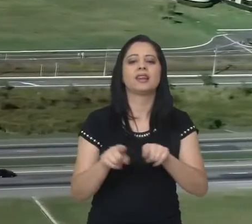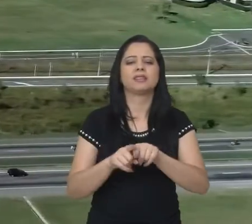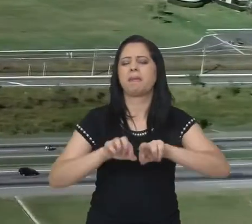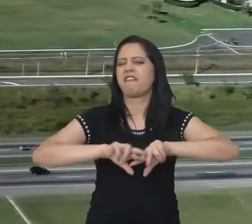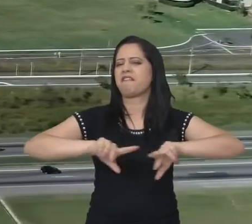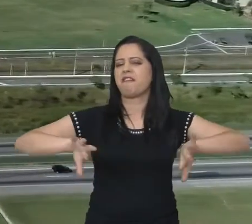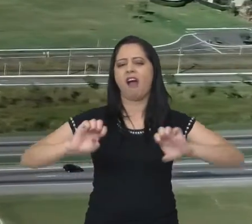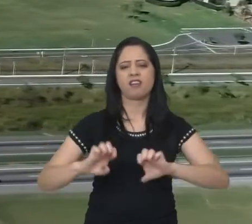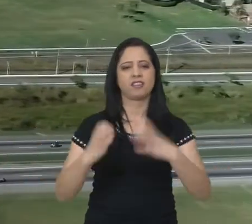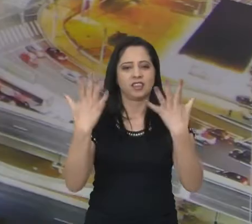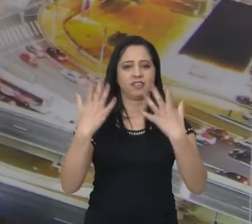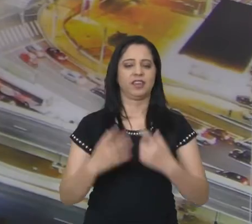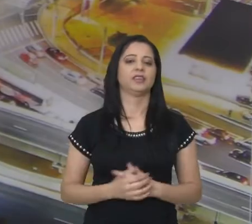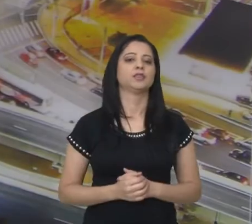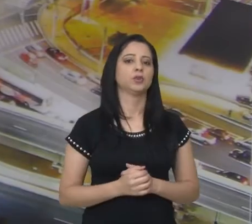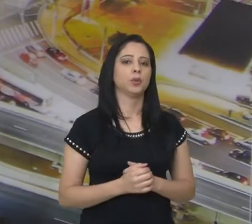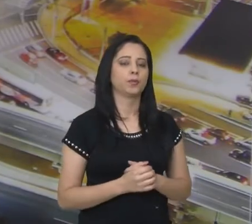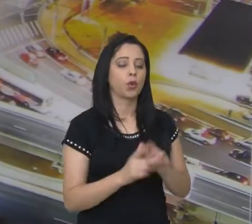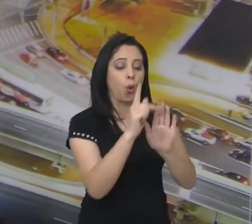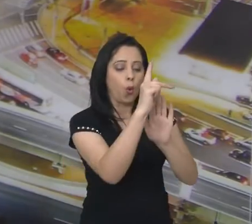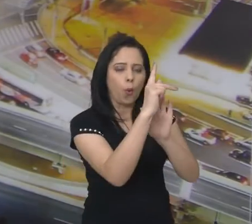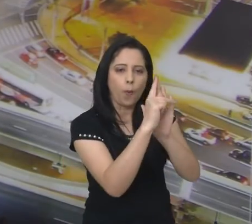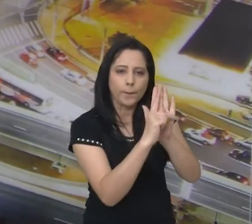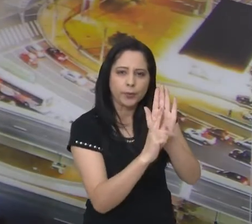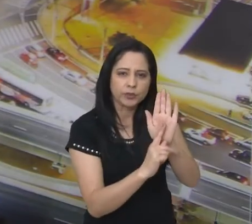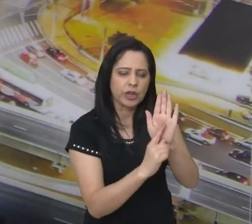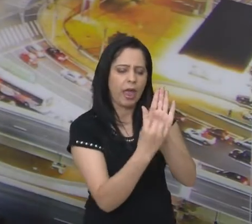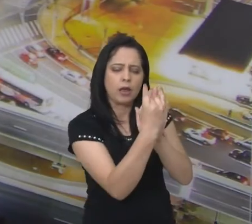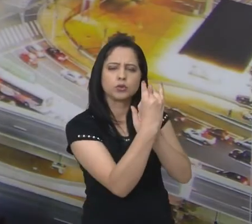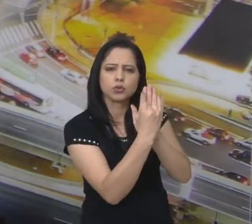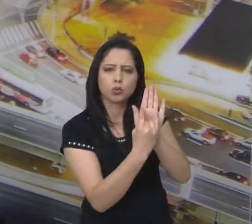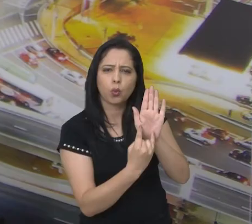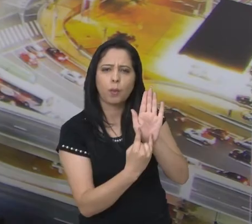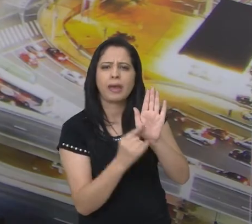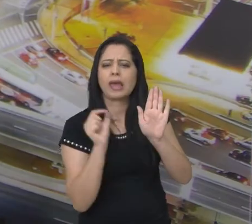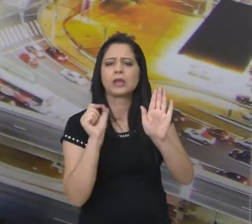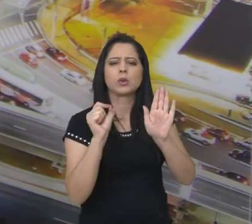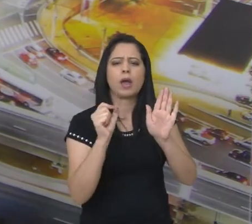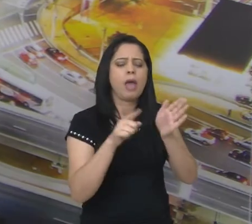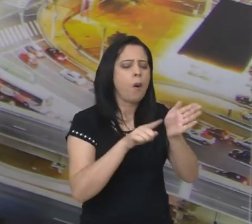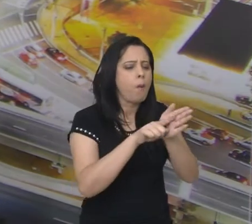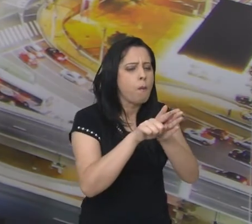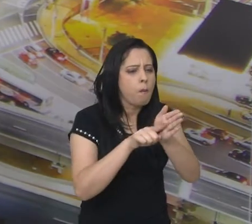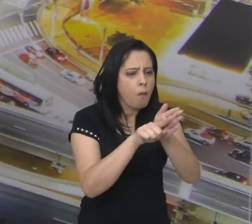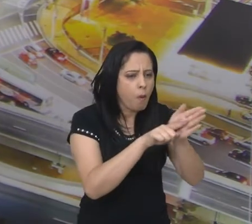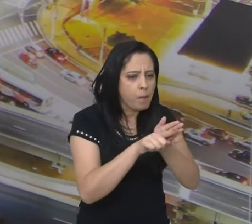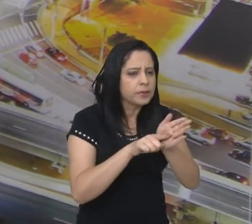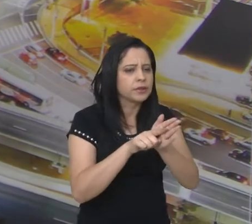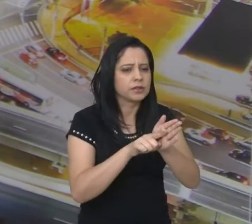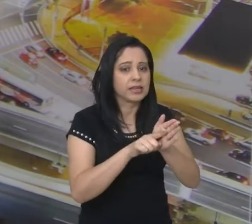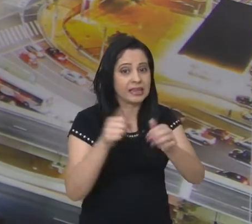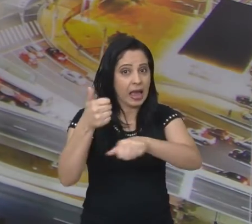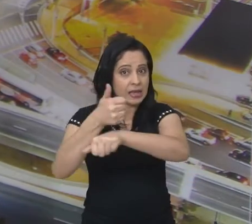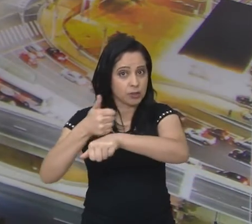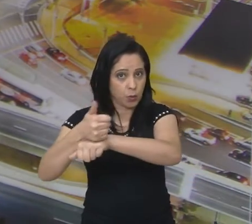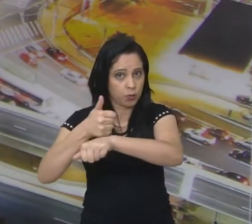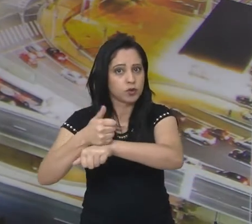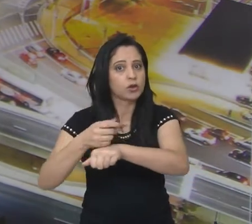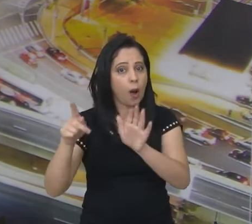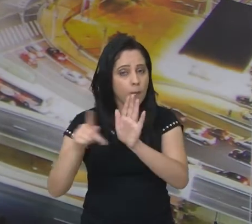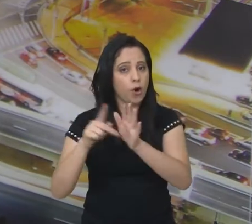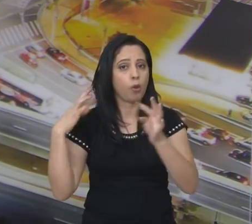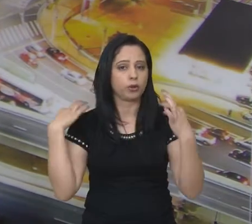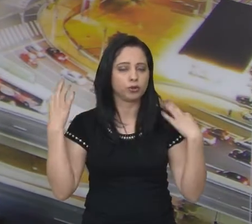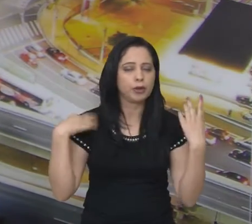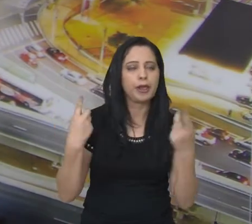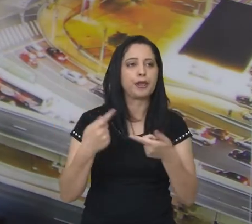negócios e eventos. O Plano Diretor de Turismo Sustentável é um estudo elaborado por profissionais da